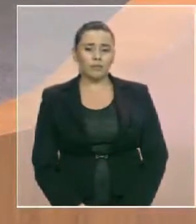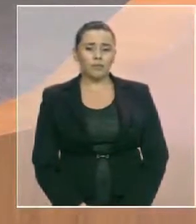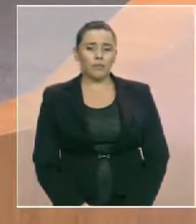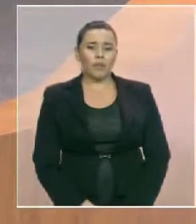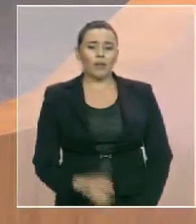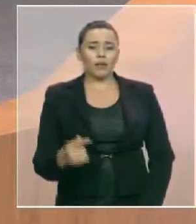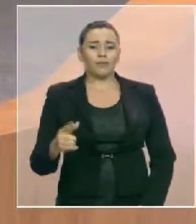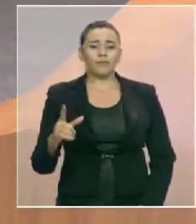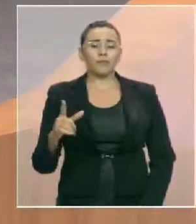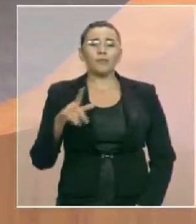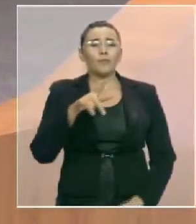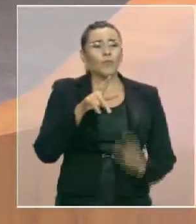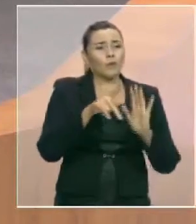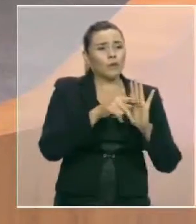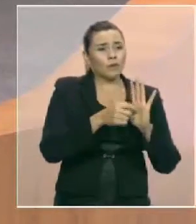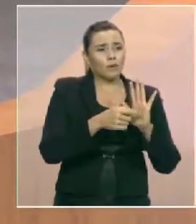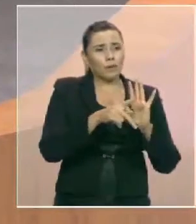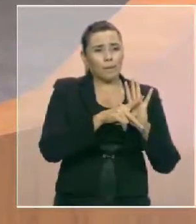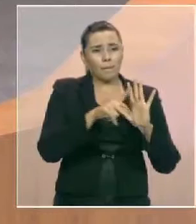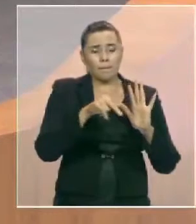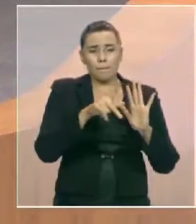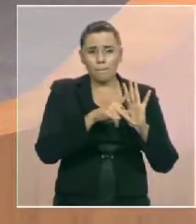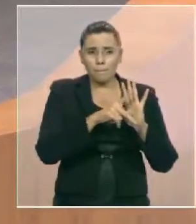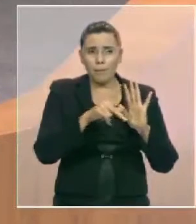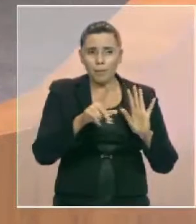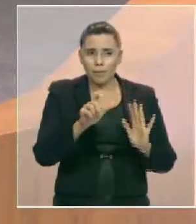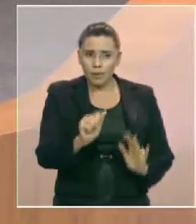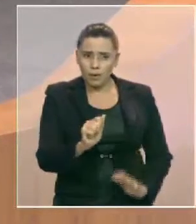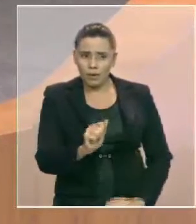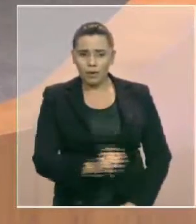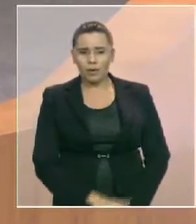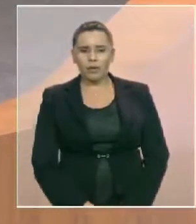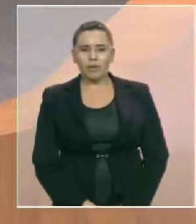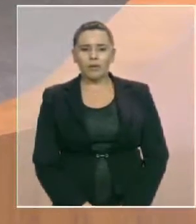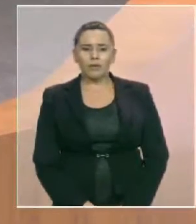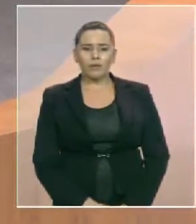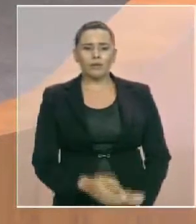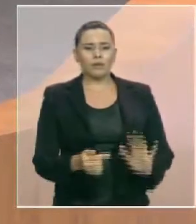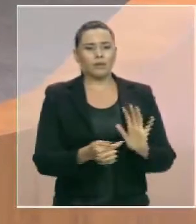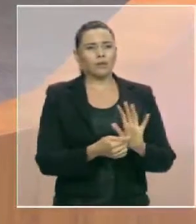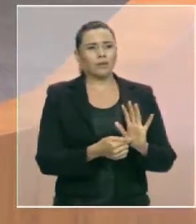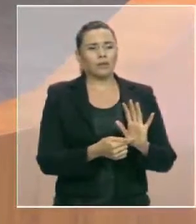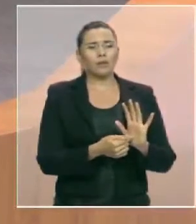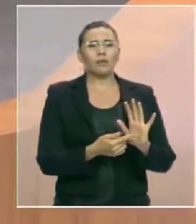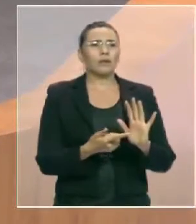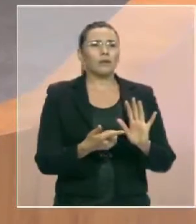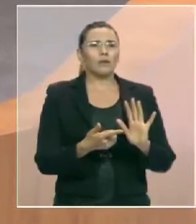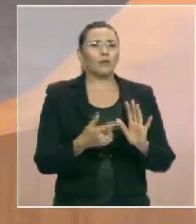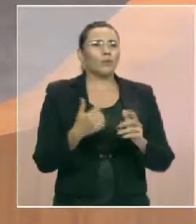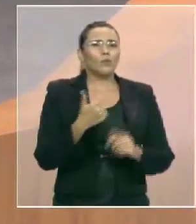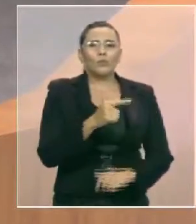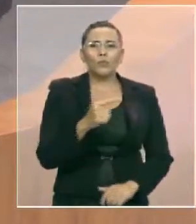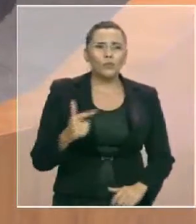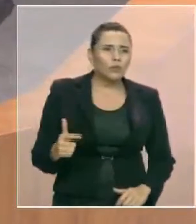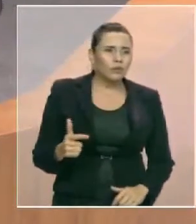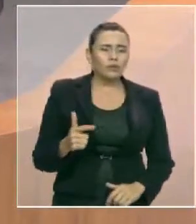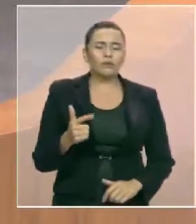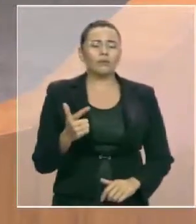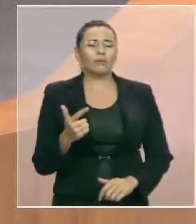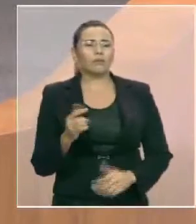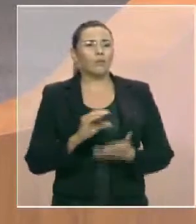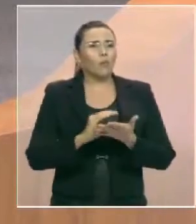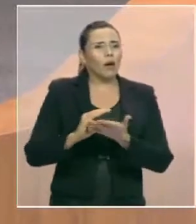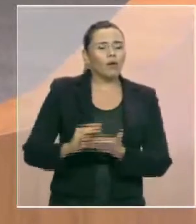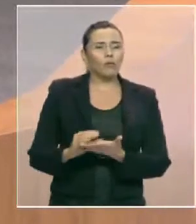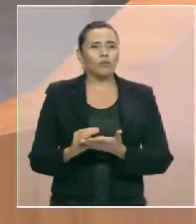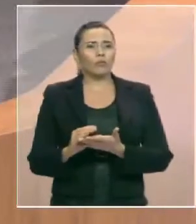o PPA, ele prevê aqui zero de investimento para 2019. Mas isso não é o pior. Além de